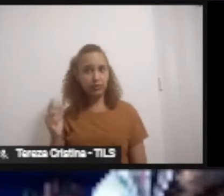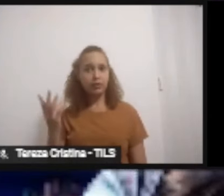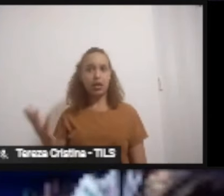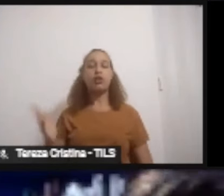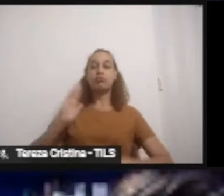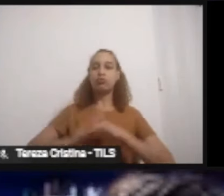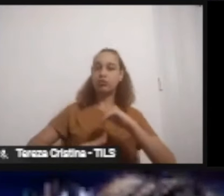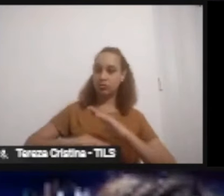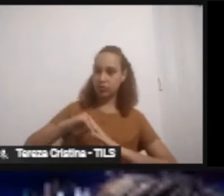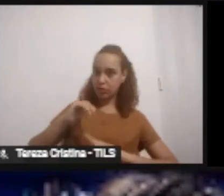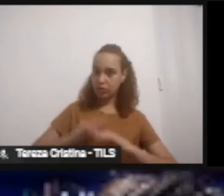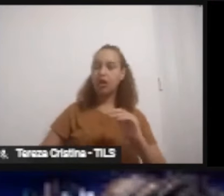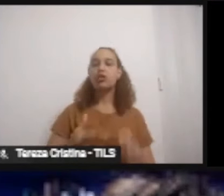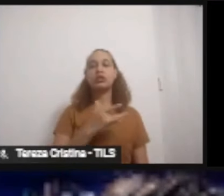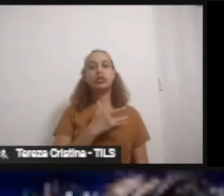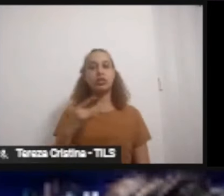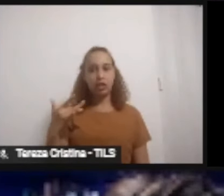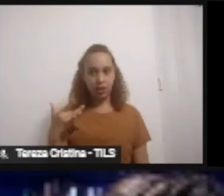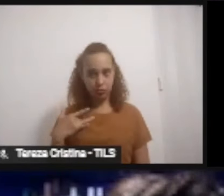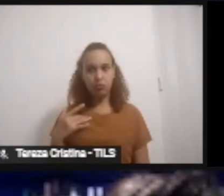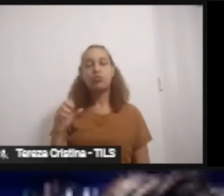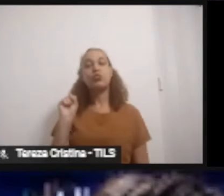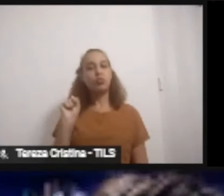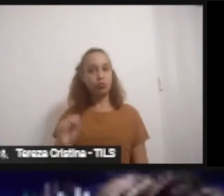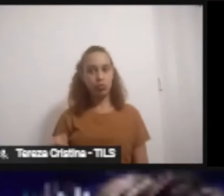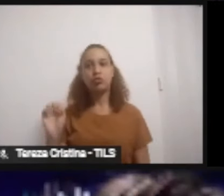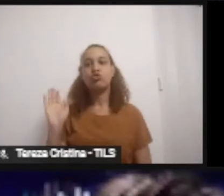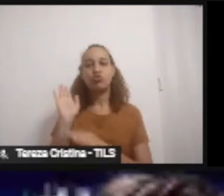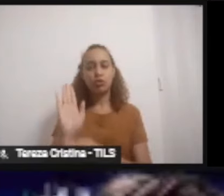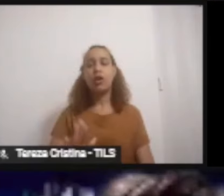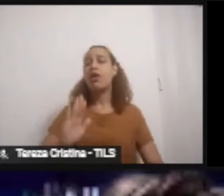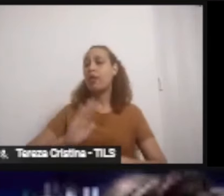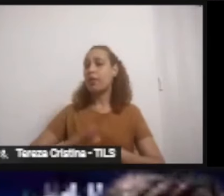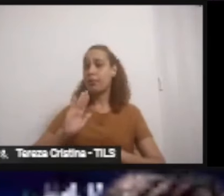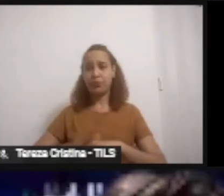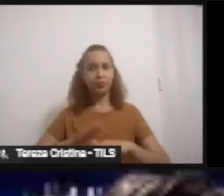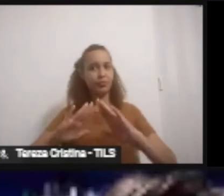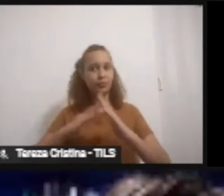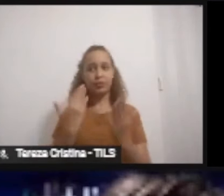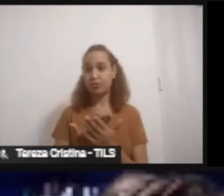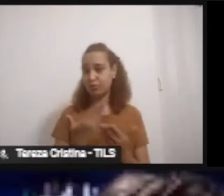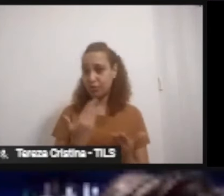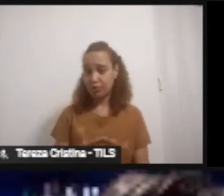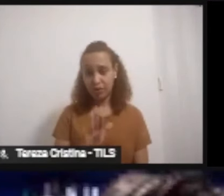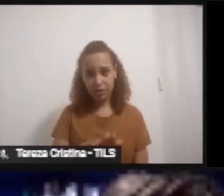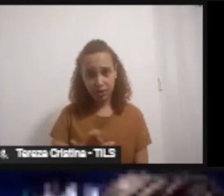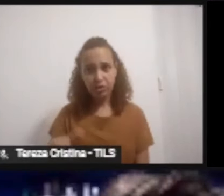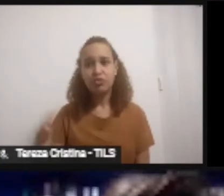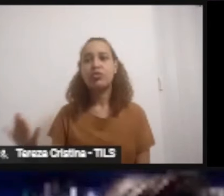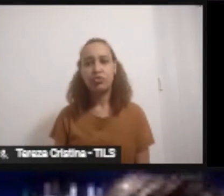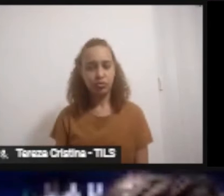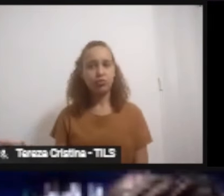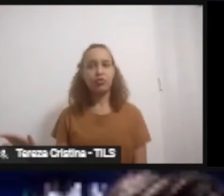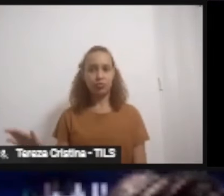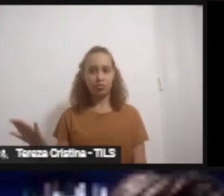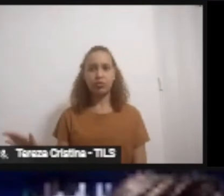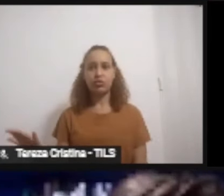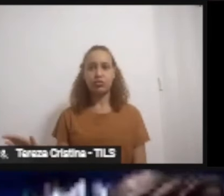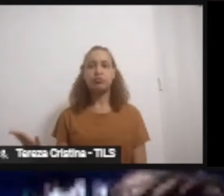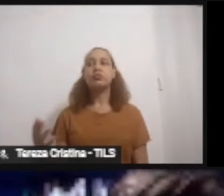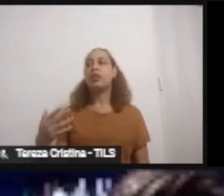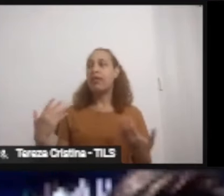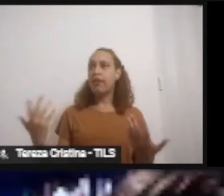está habilitado a identificar e te ajudar com isso, a própria escola da criança não quer fazer isso sozinha. Carol, olha, né,